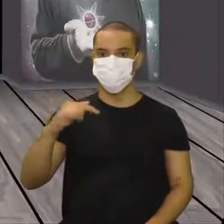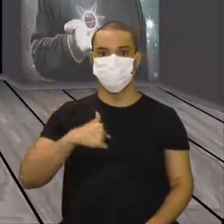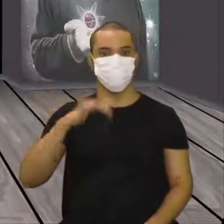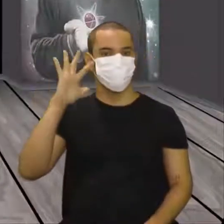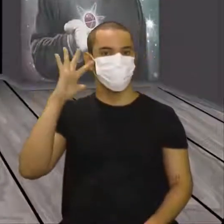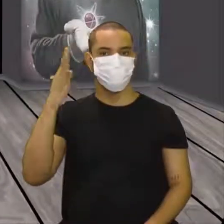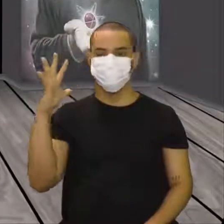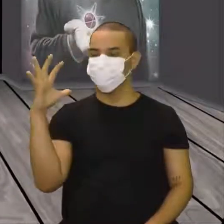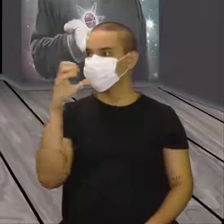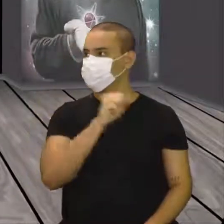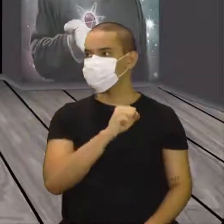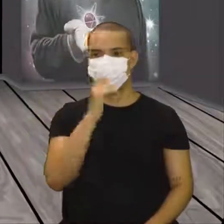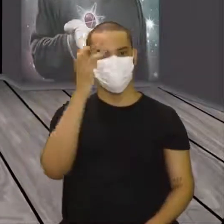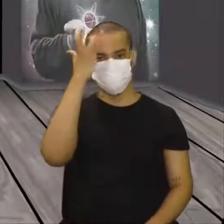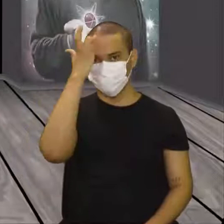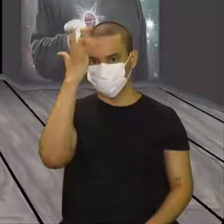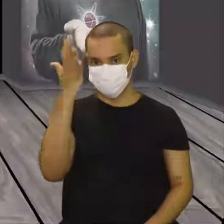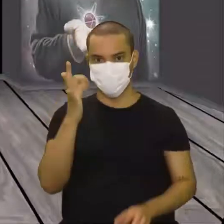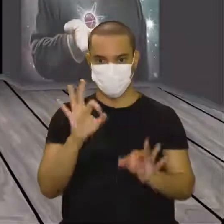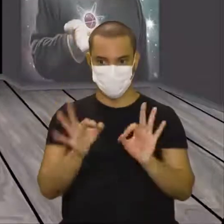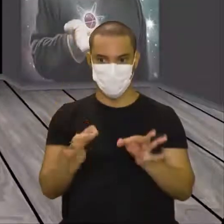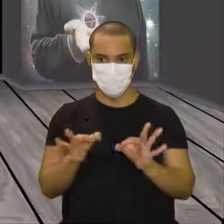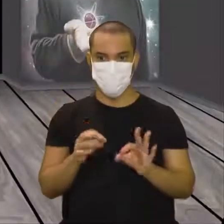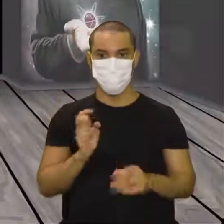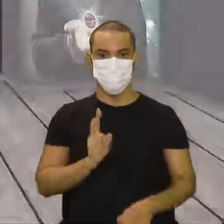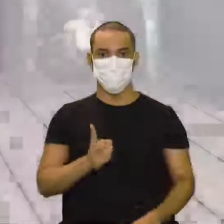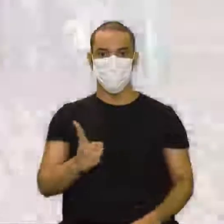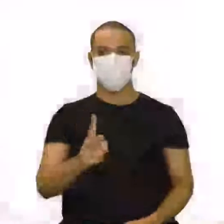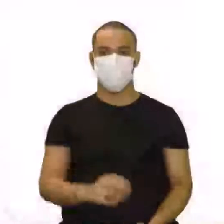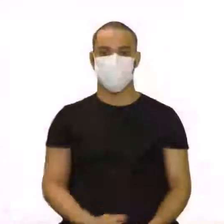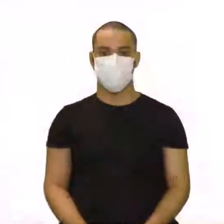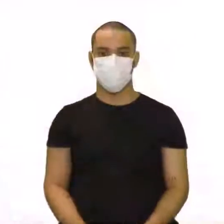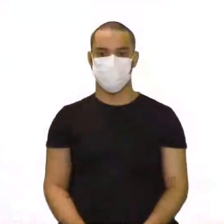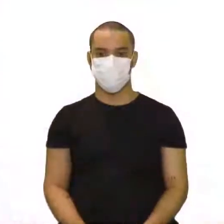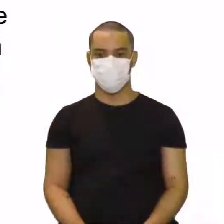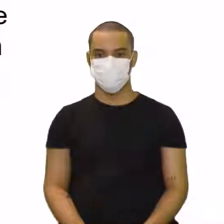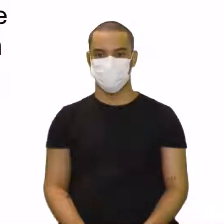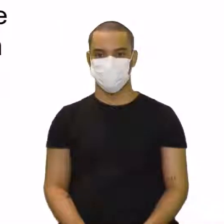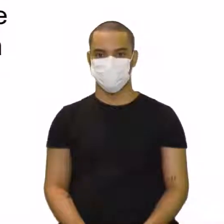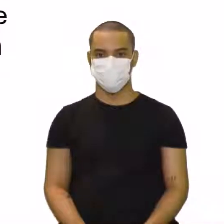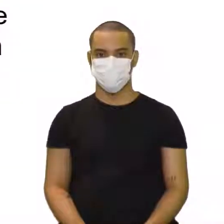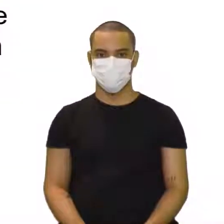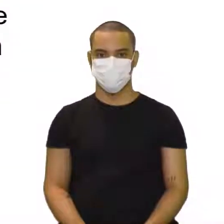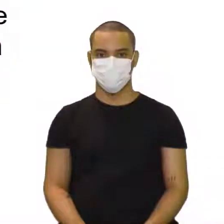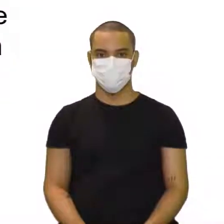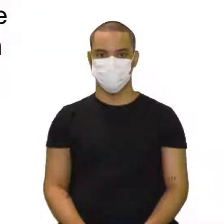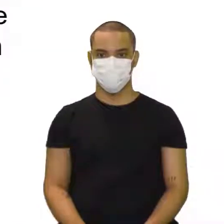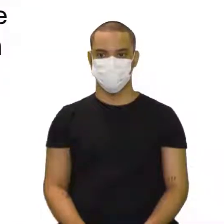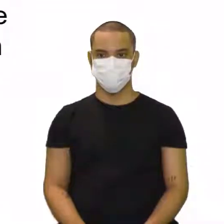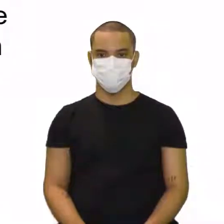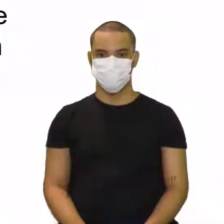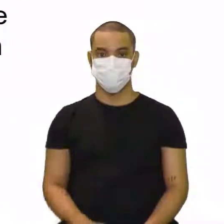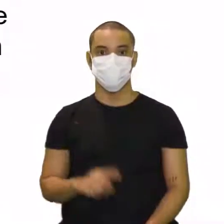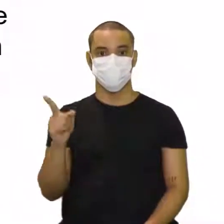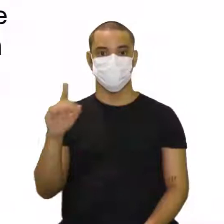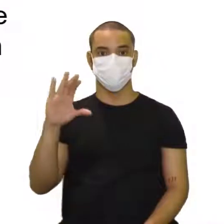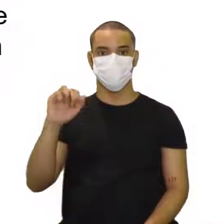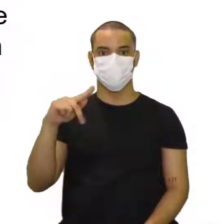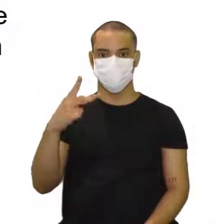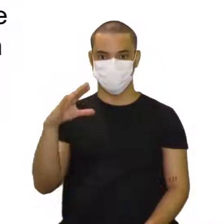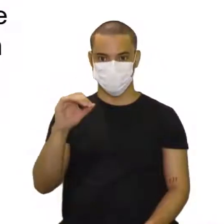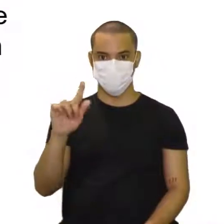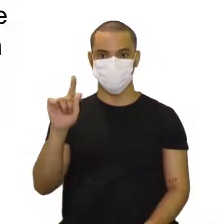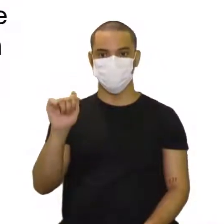muito mais fácil as questões, beleza? Então vamos continuar. Bom, o canhão de Gauss,